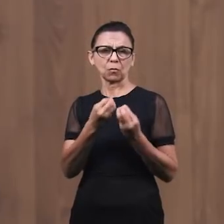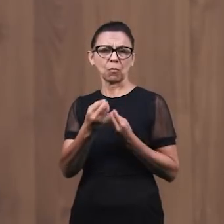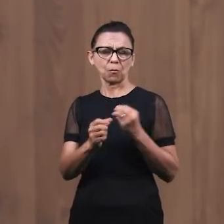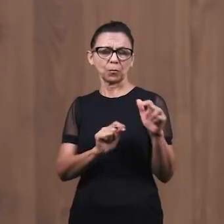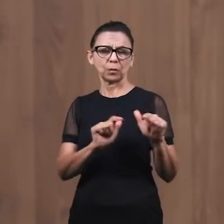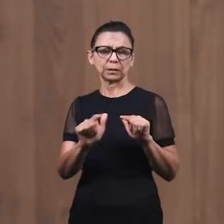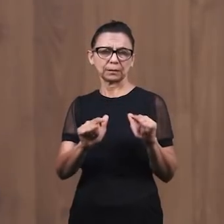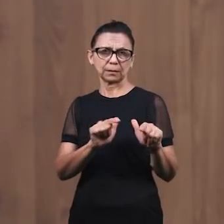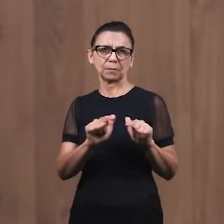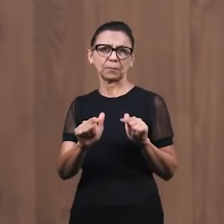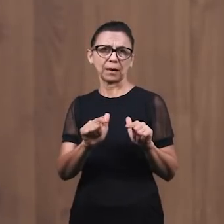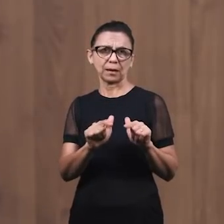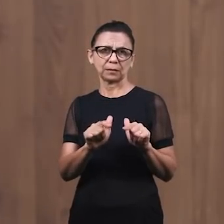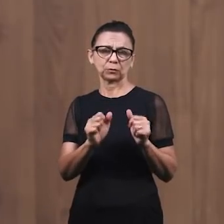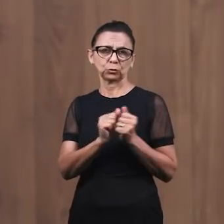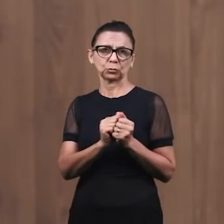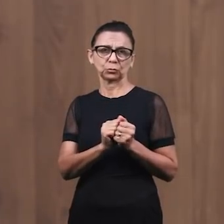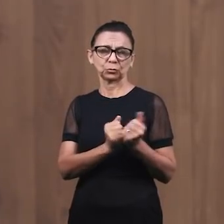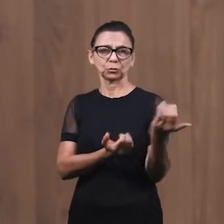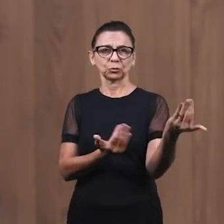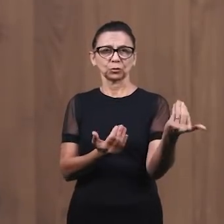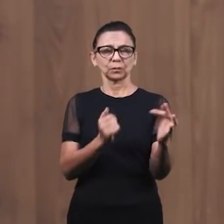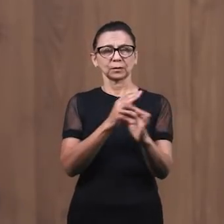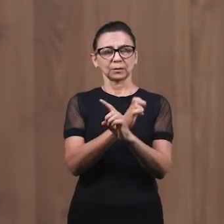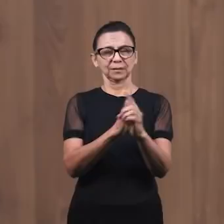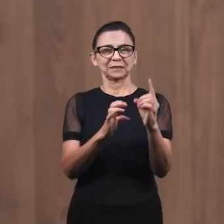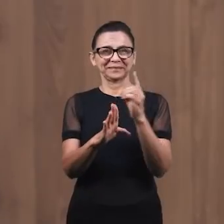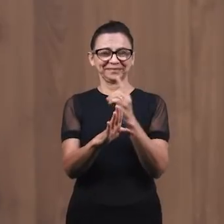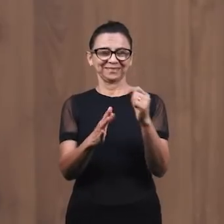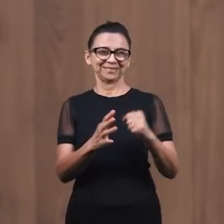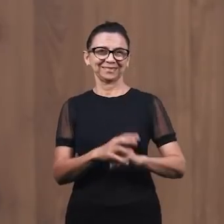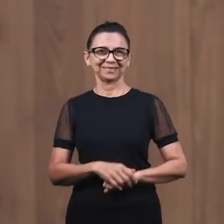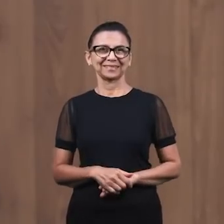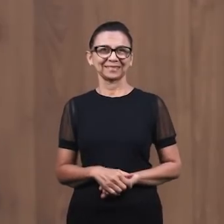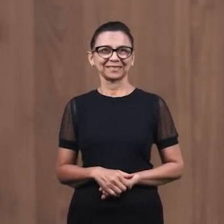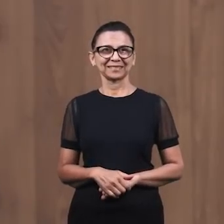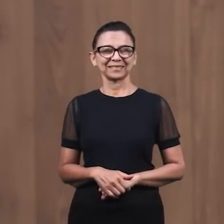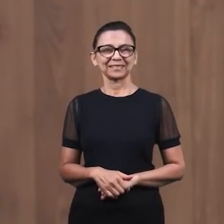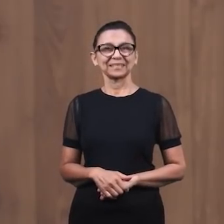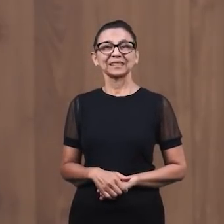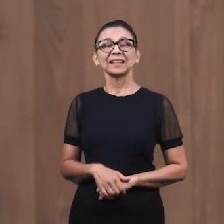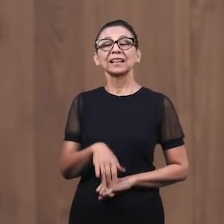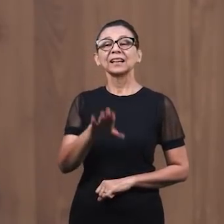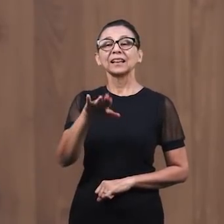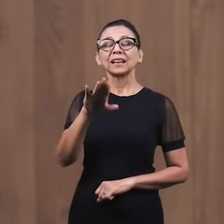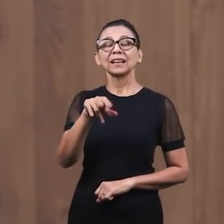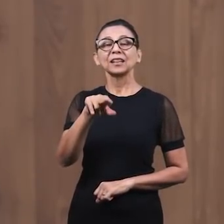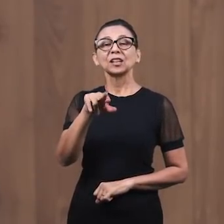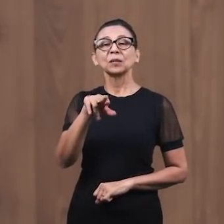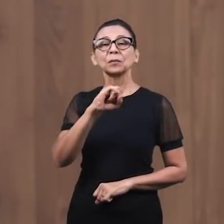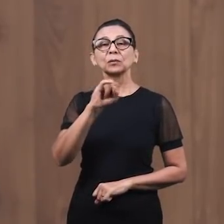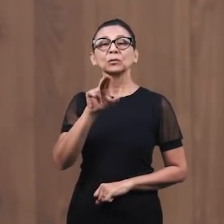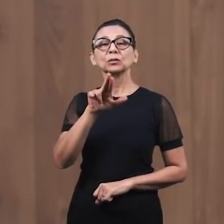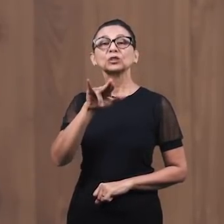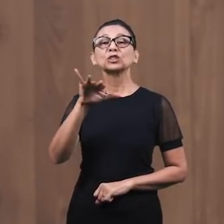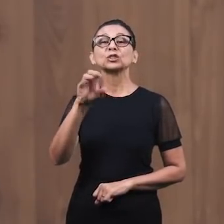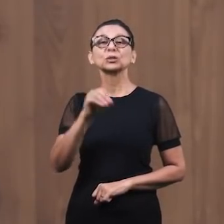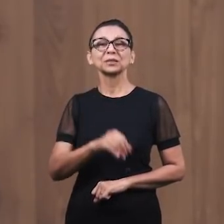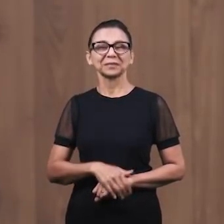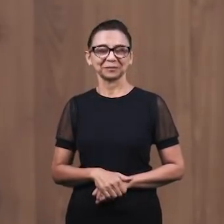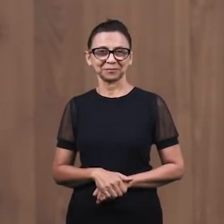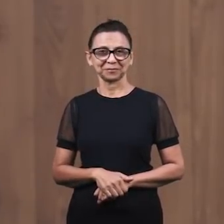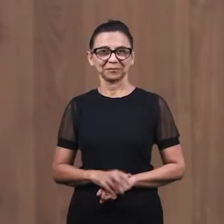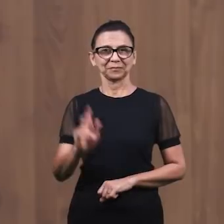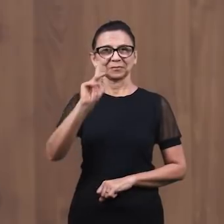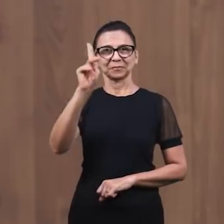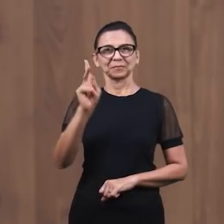ele realiza o trabalho com os jovens na Escola Bíblica Dominical. Irmão Júlio, eu quero cumprimentá-lo